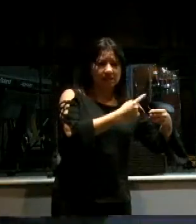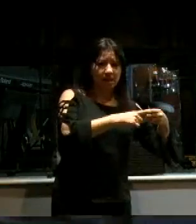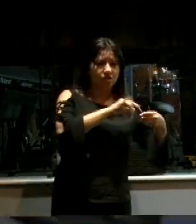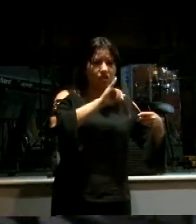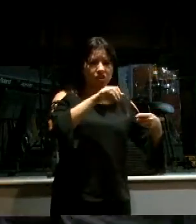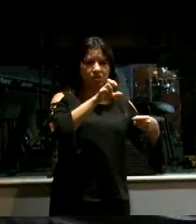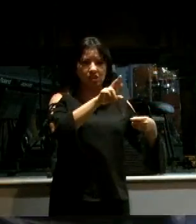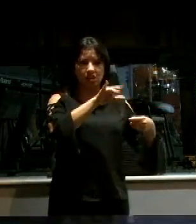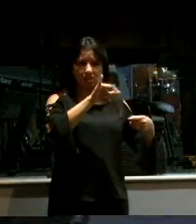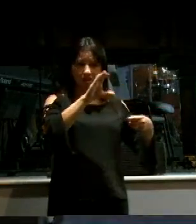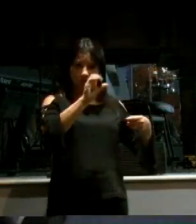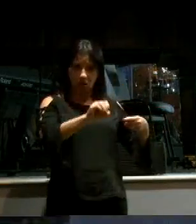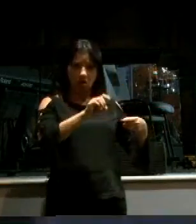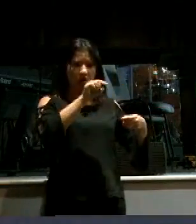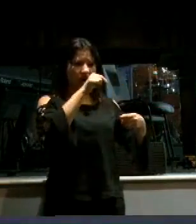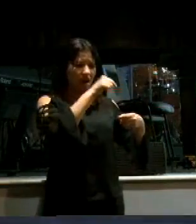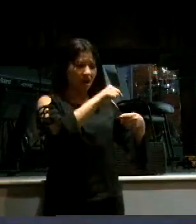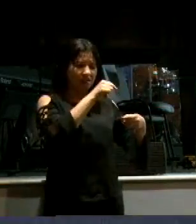estava contaminado.